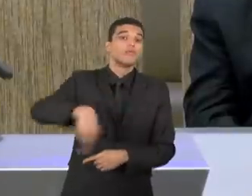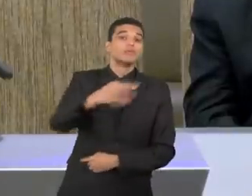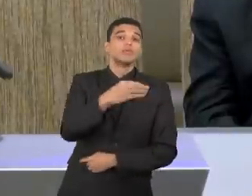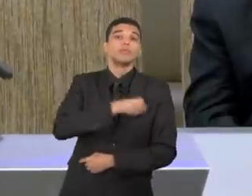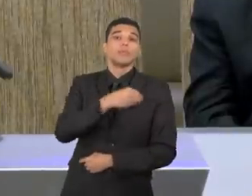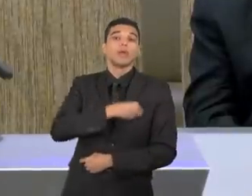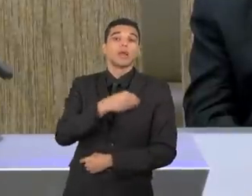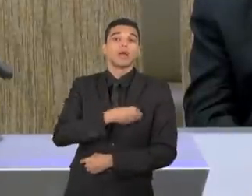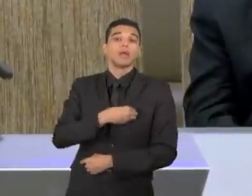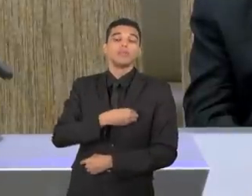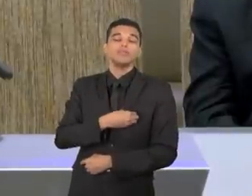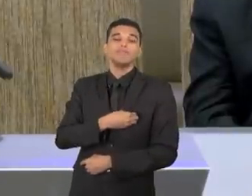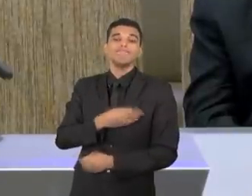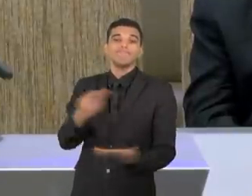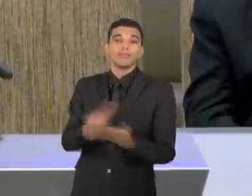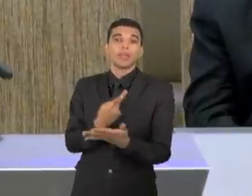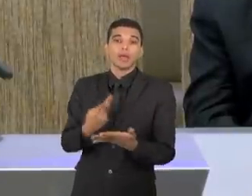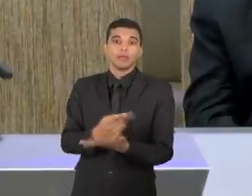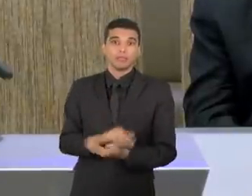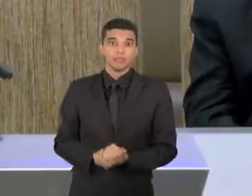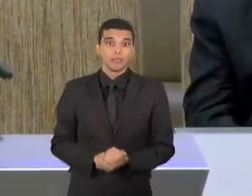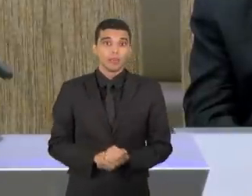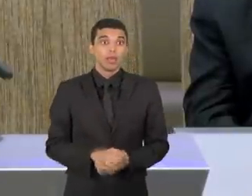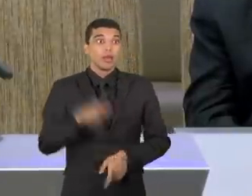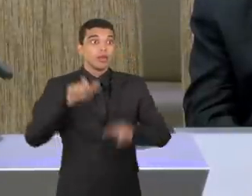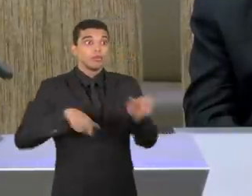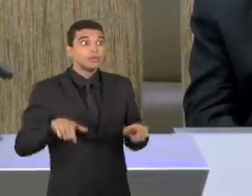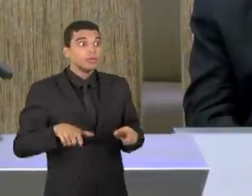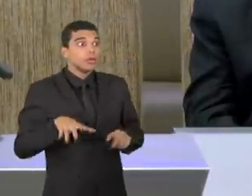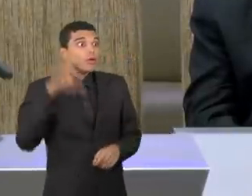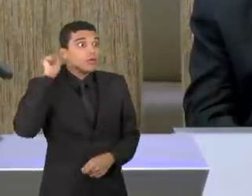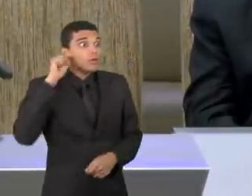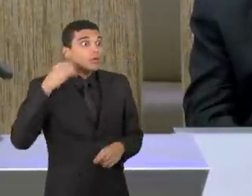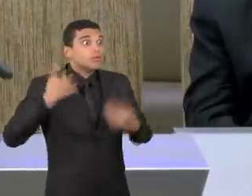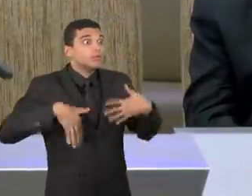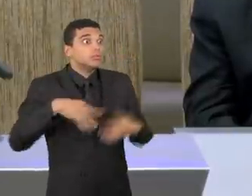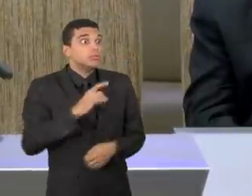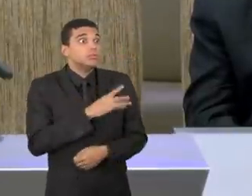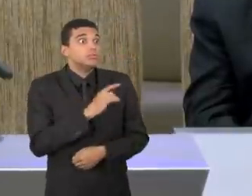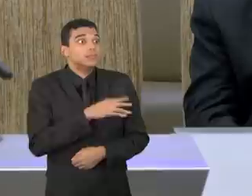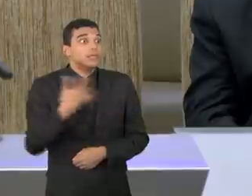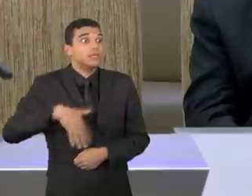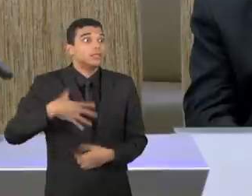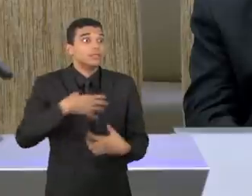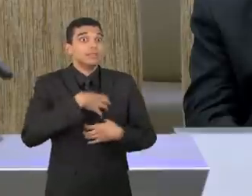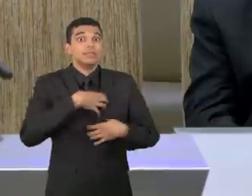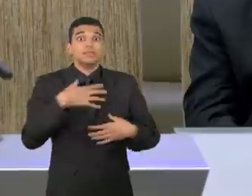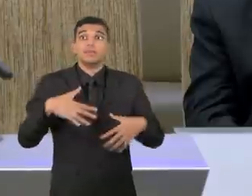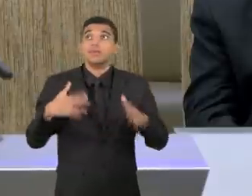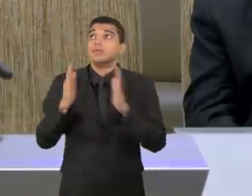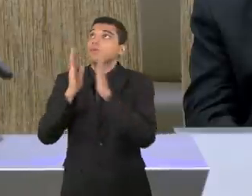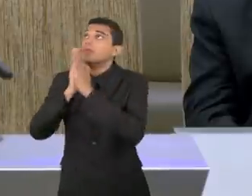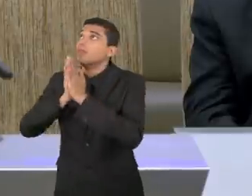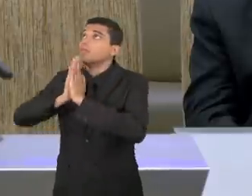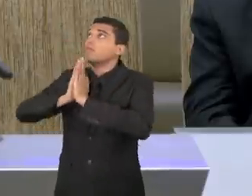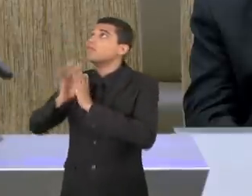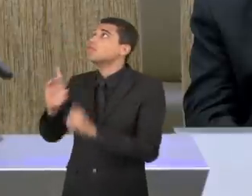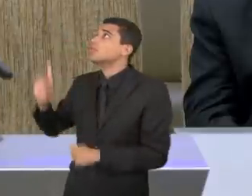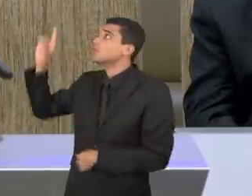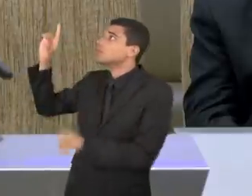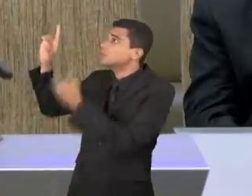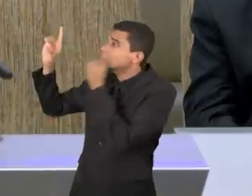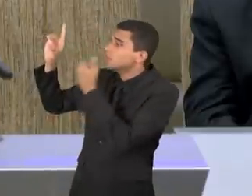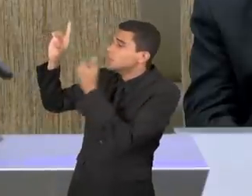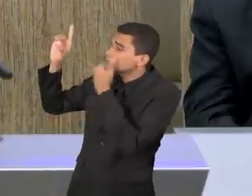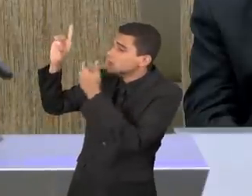nas suas mãos. Quem sabe se voltará a Deus e se arrependerá. Esse se arrepender aqui